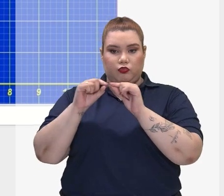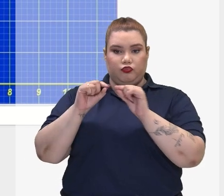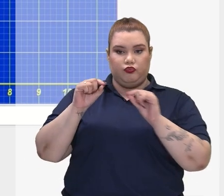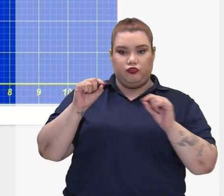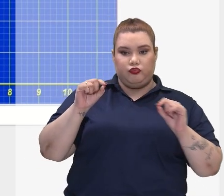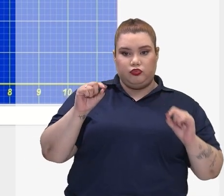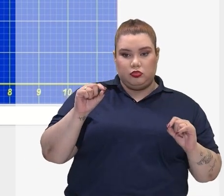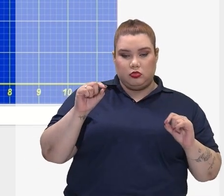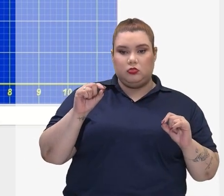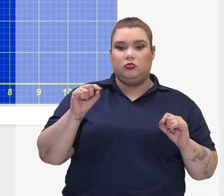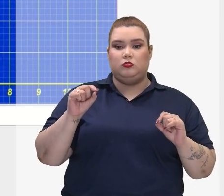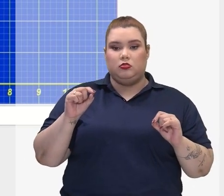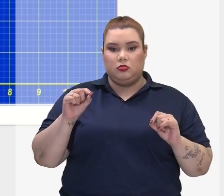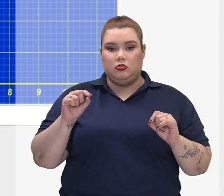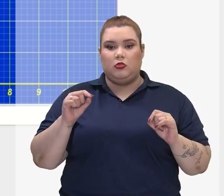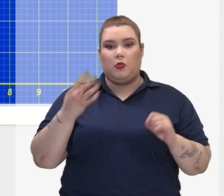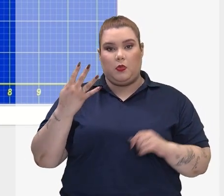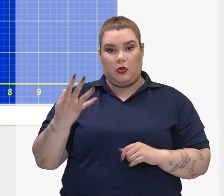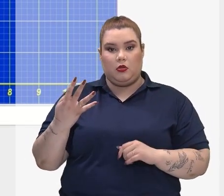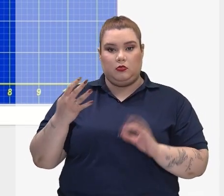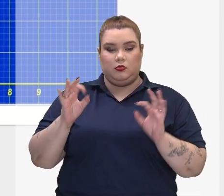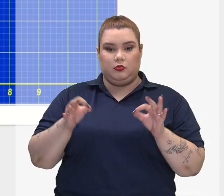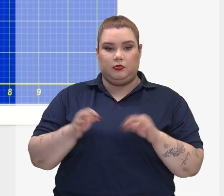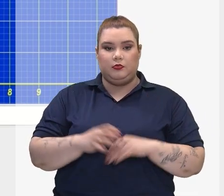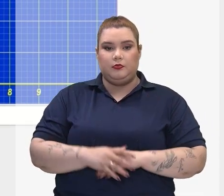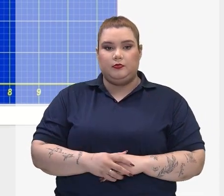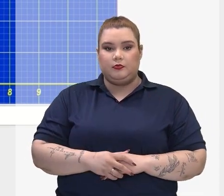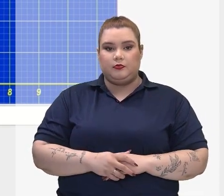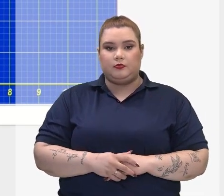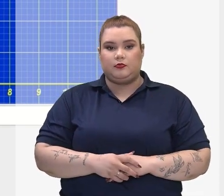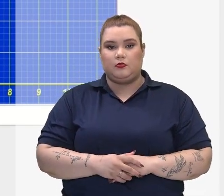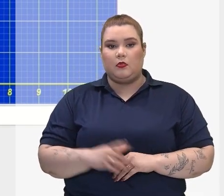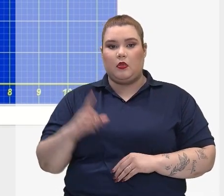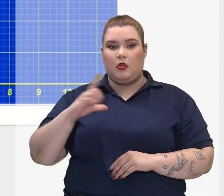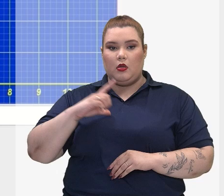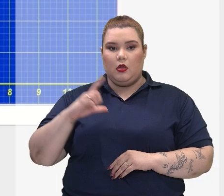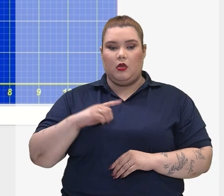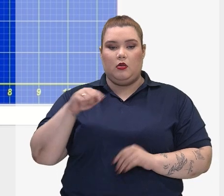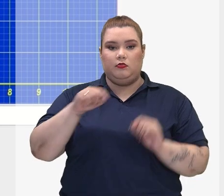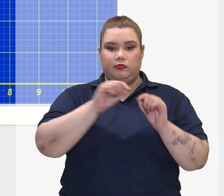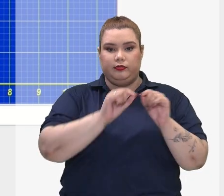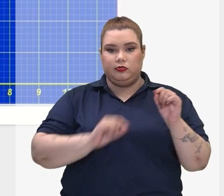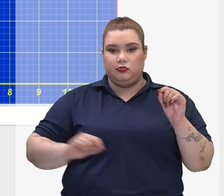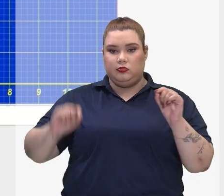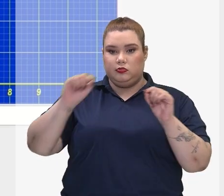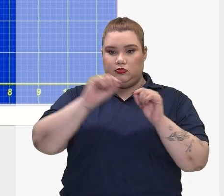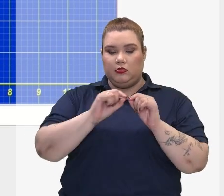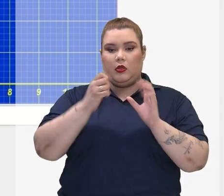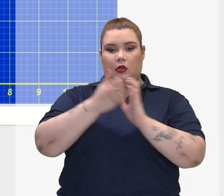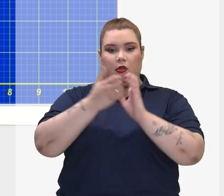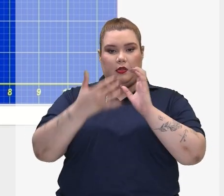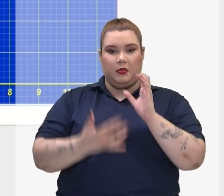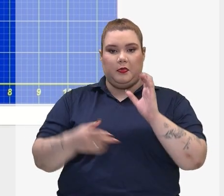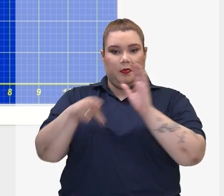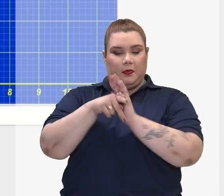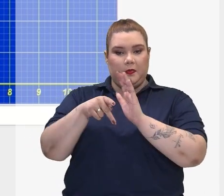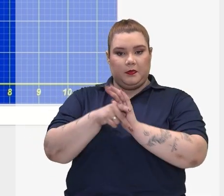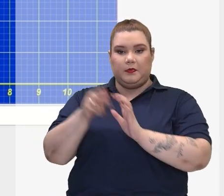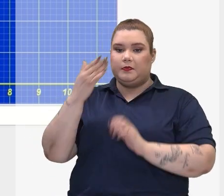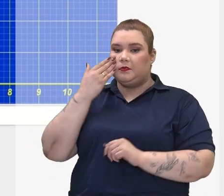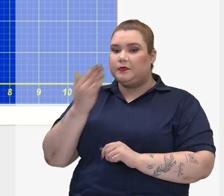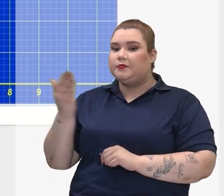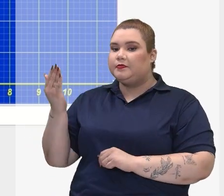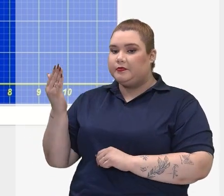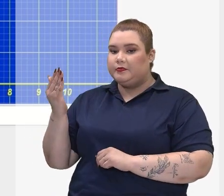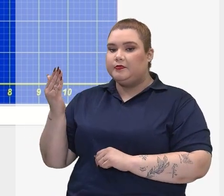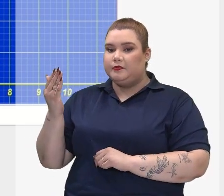raio, 4, né? Vamos obter a nossa circunferência com as características dadas. Está aqui, ó.